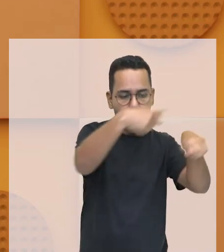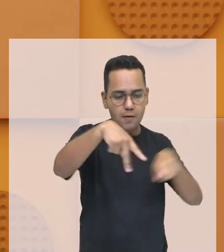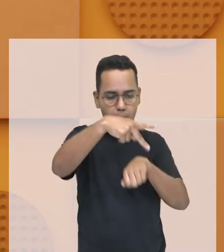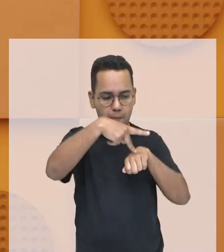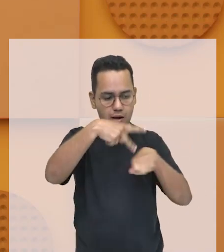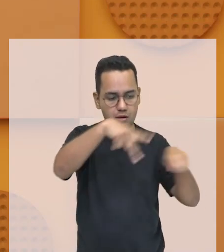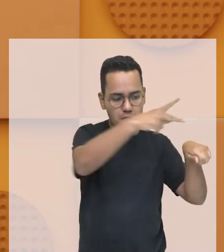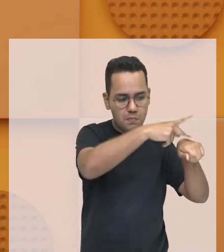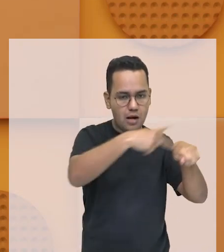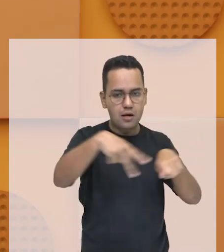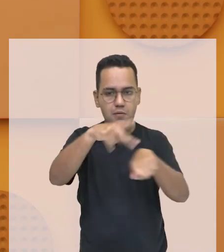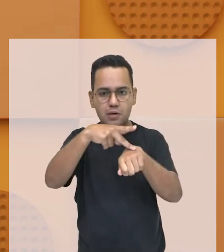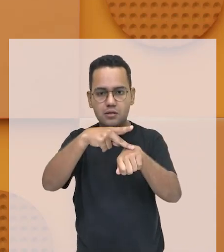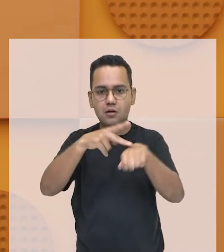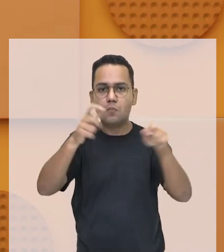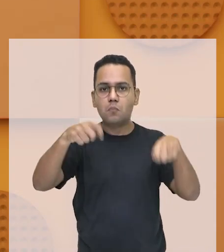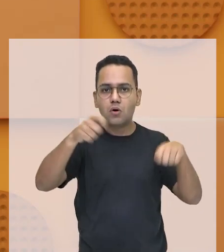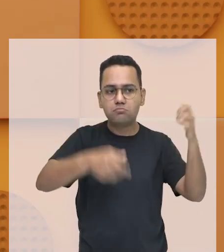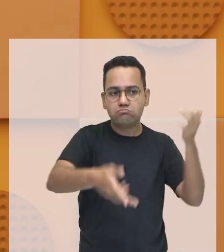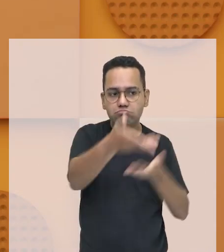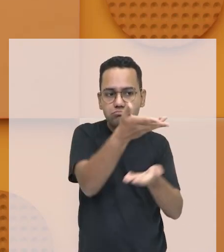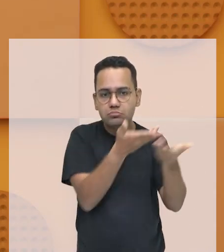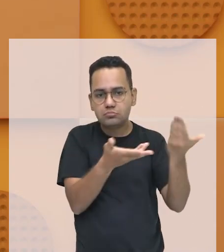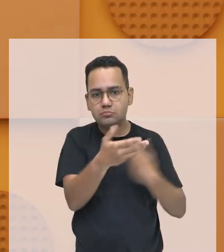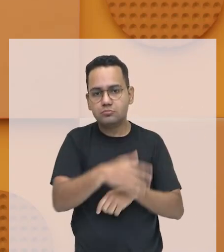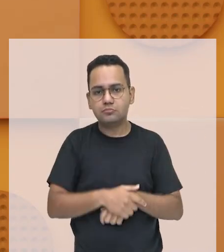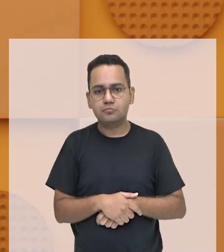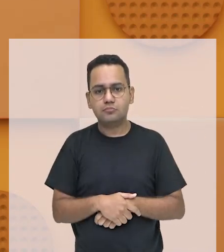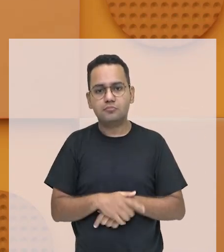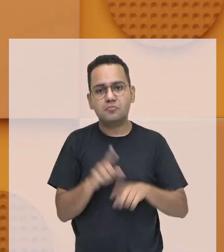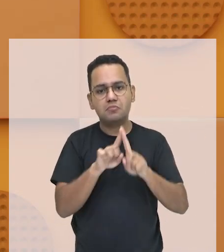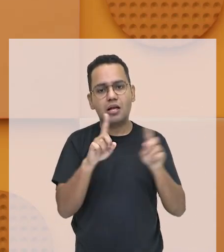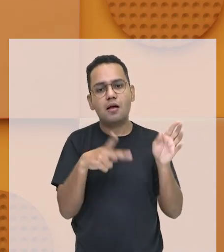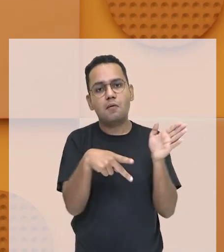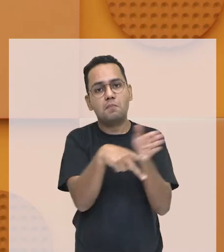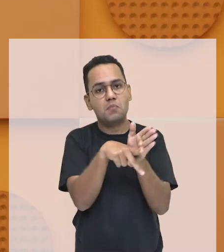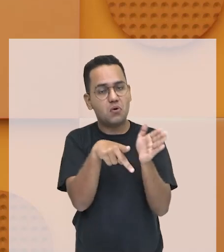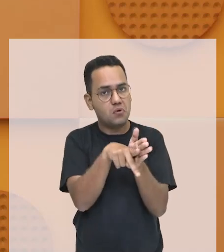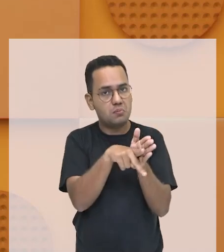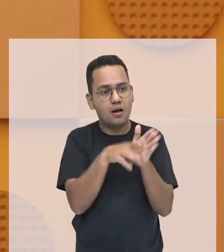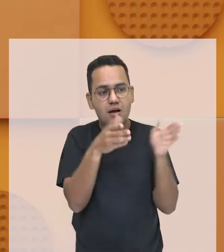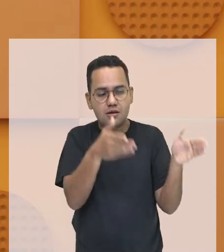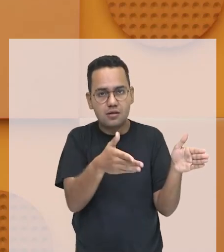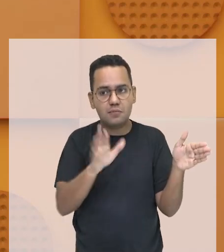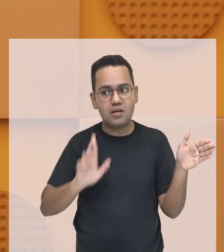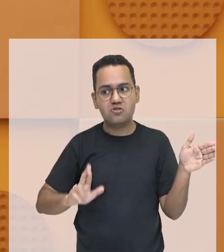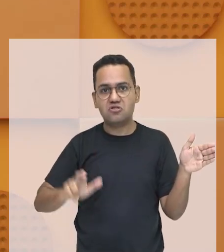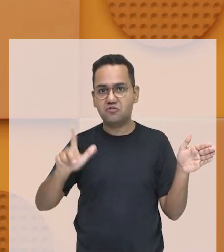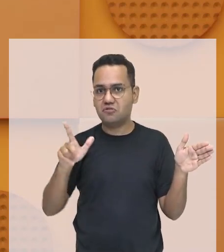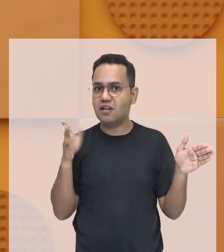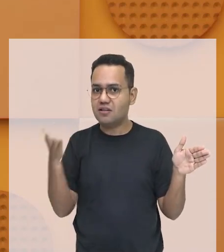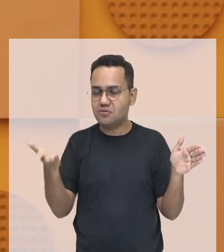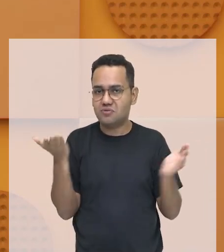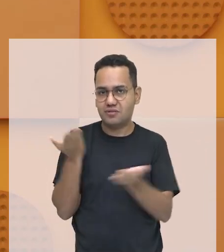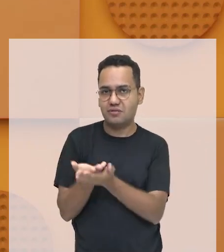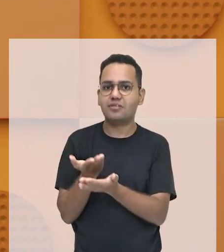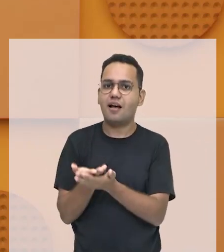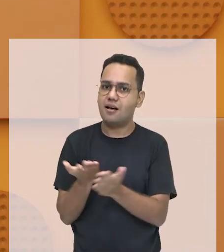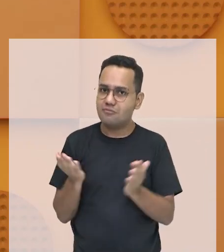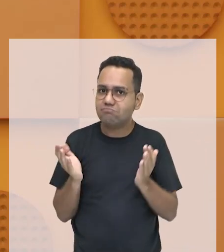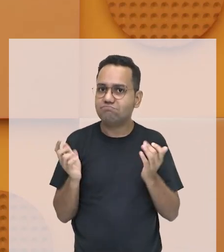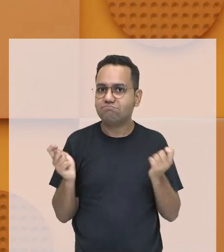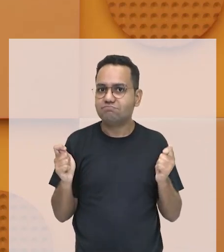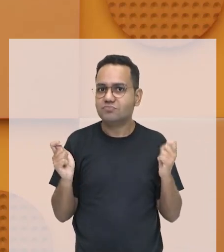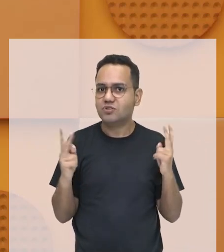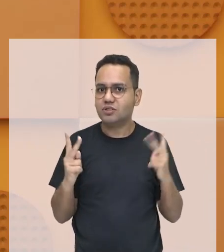cidades gêmeas com outros países também, mas é um caso bastante diferente desses que a gente vai enfocando aí para a